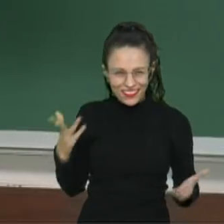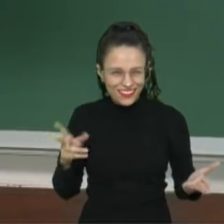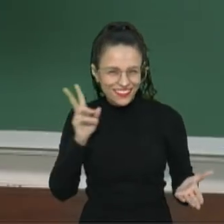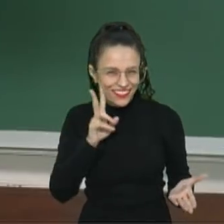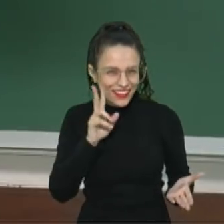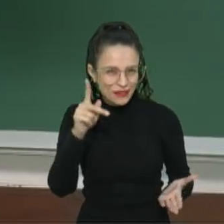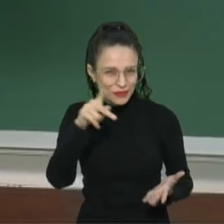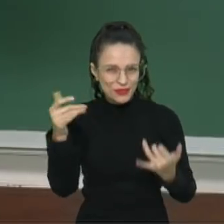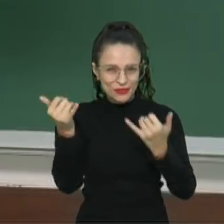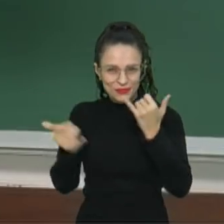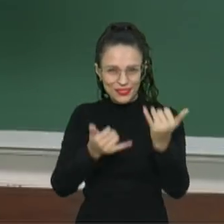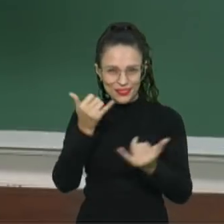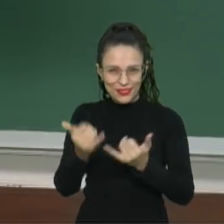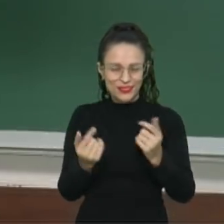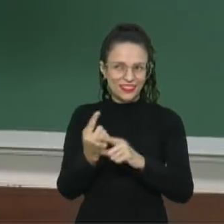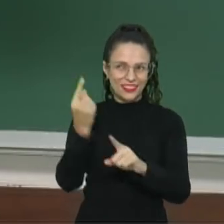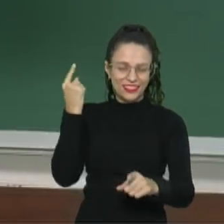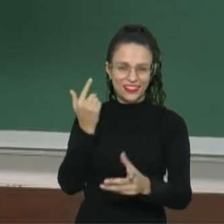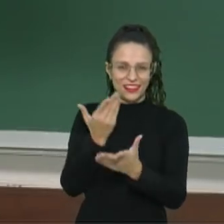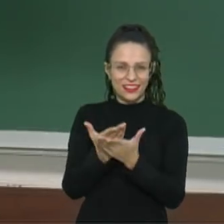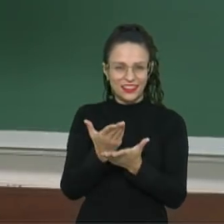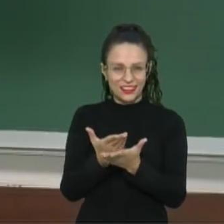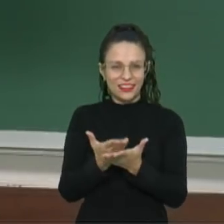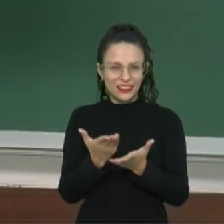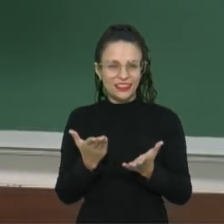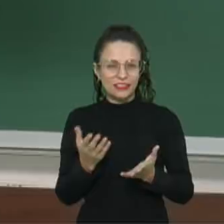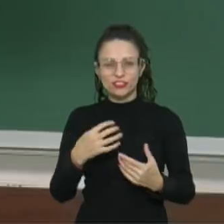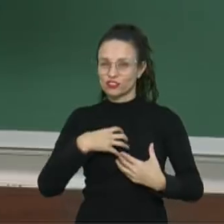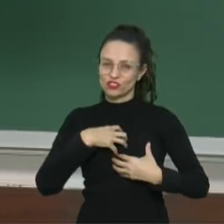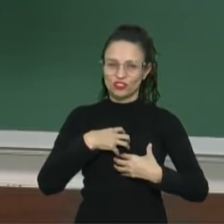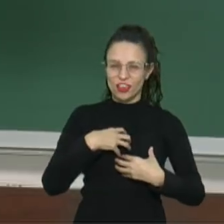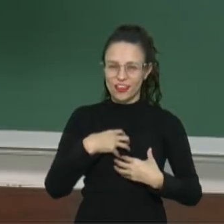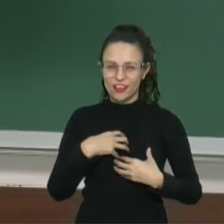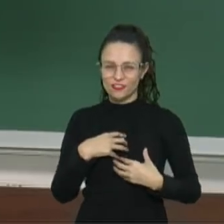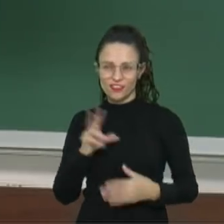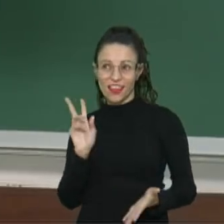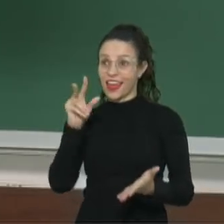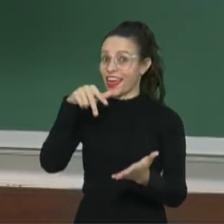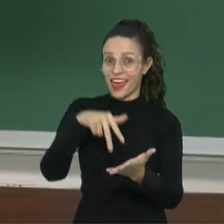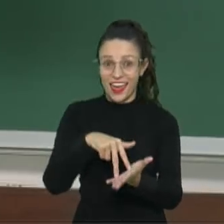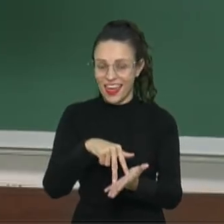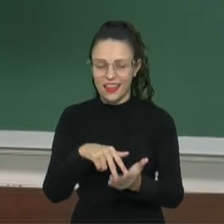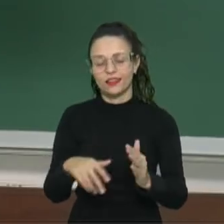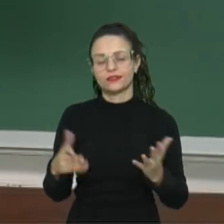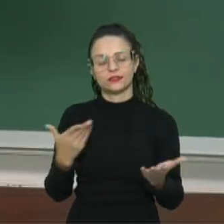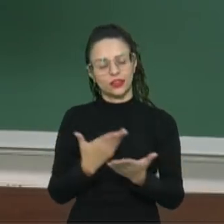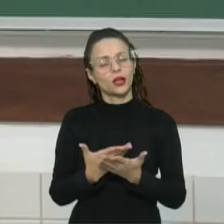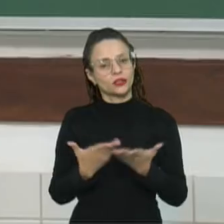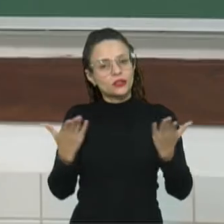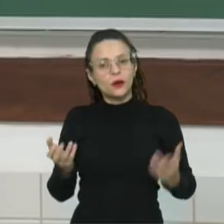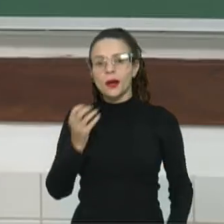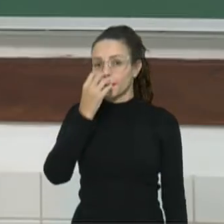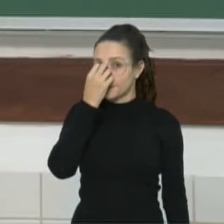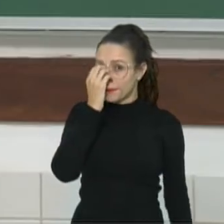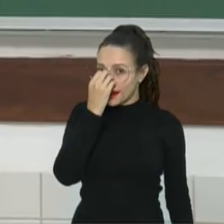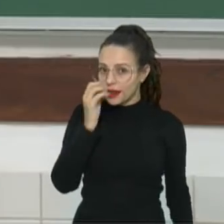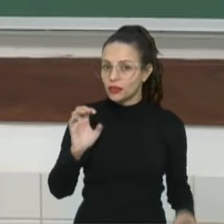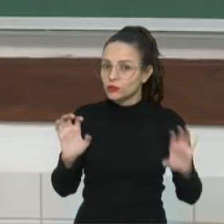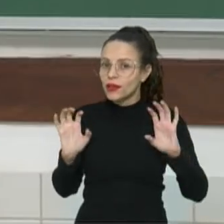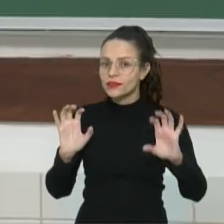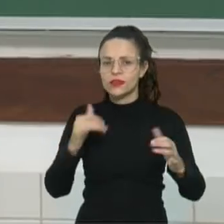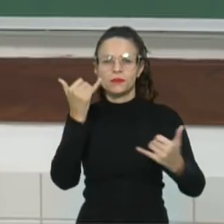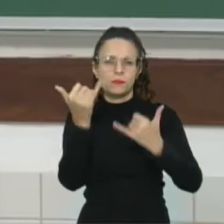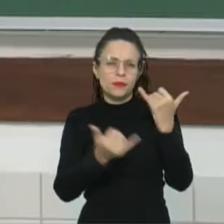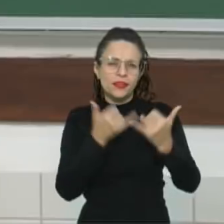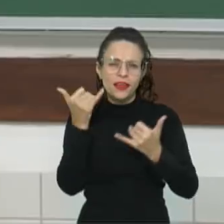Lembra que a prof brincou com esse jeitinho aqui de entrar em cena na aula? Então, o palhaço tem a brincadeira,